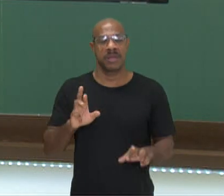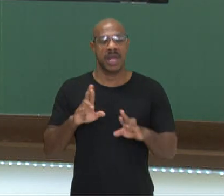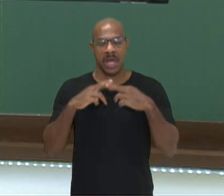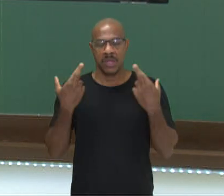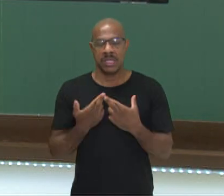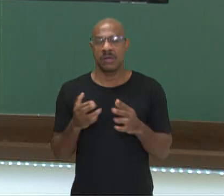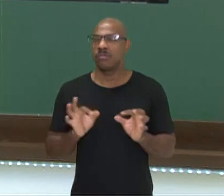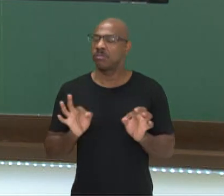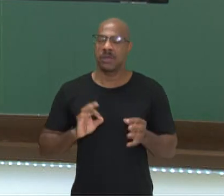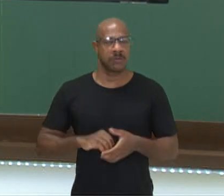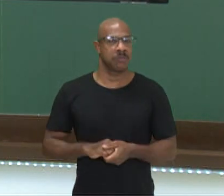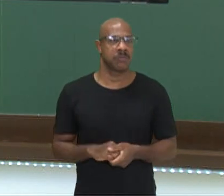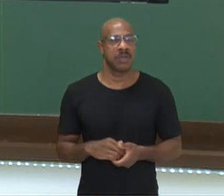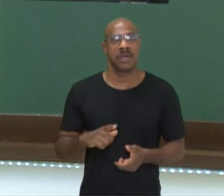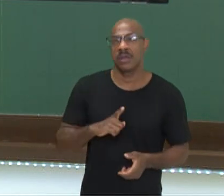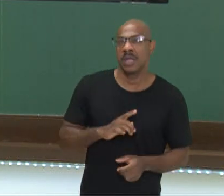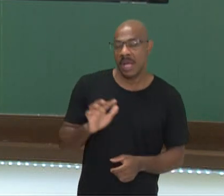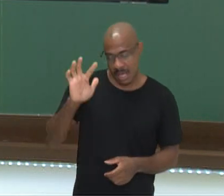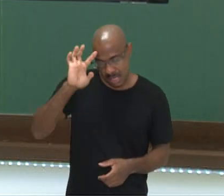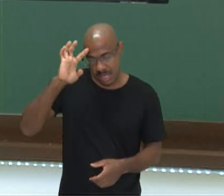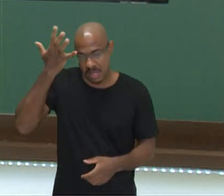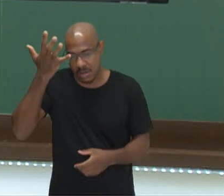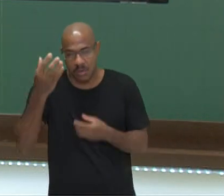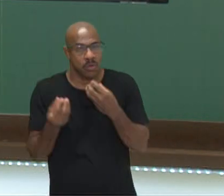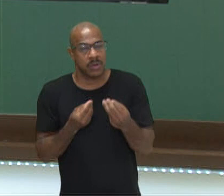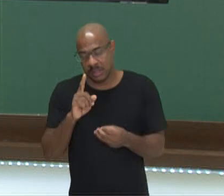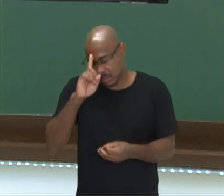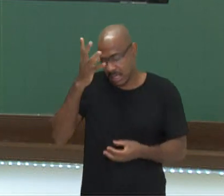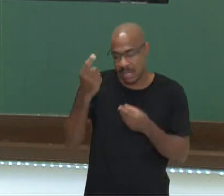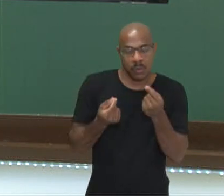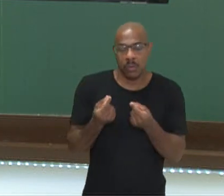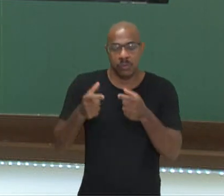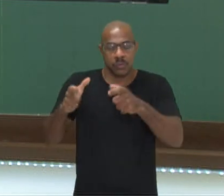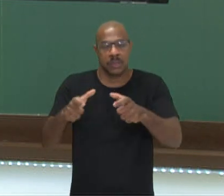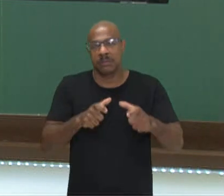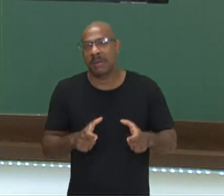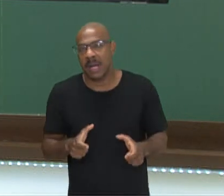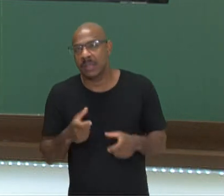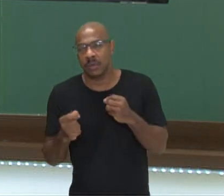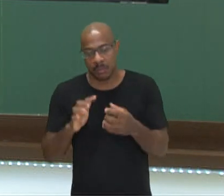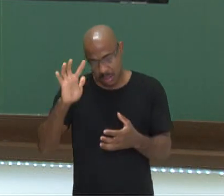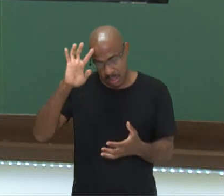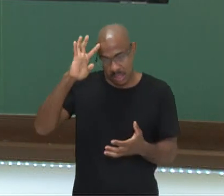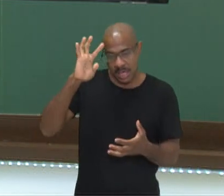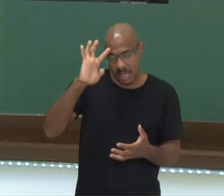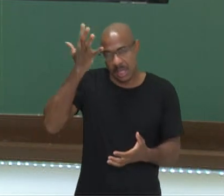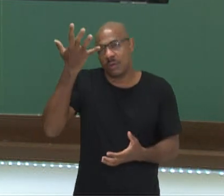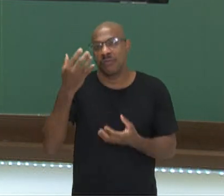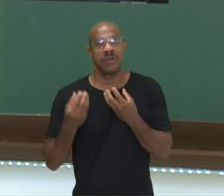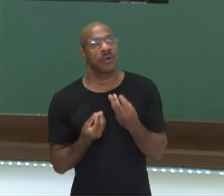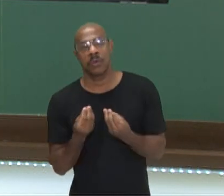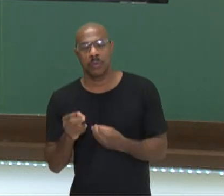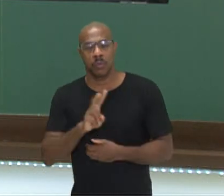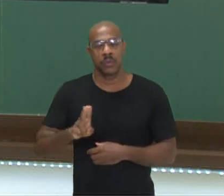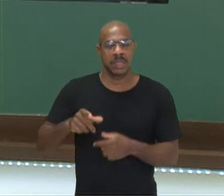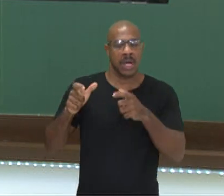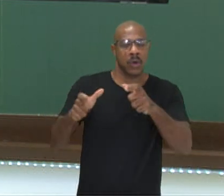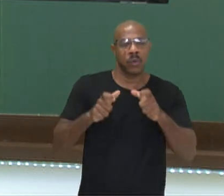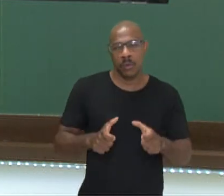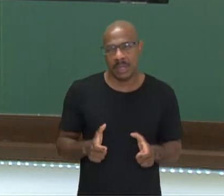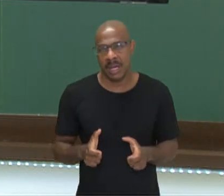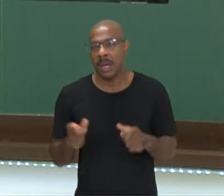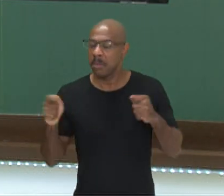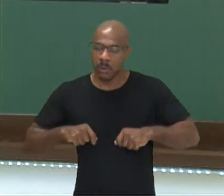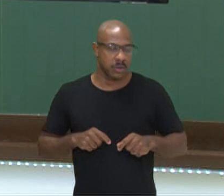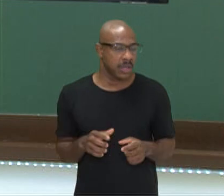uma ideia sobre o que tomar a respeito daquele espaço ou daquela medida e outro pode refutar ou ainda